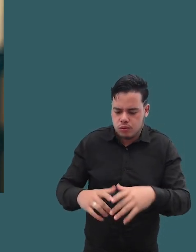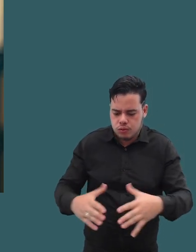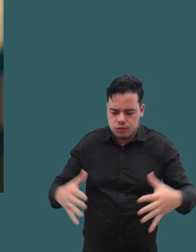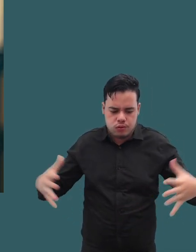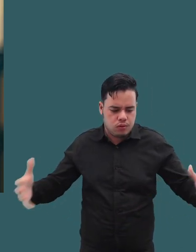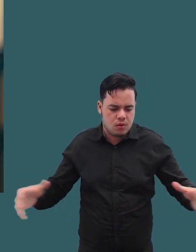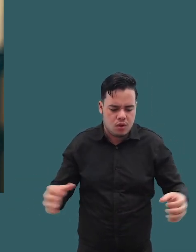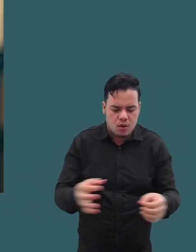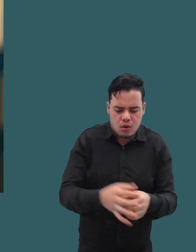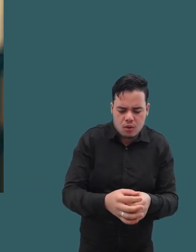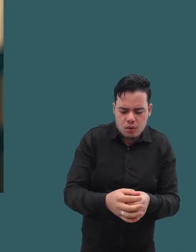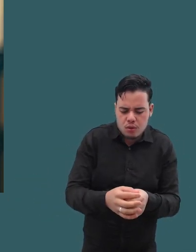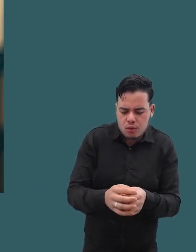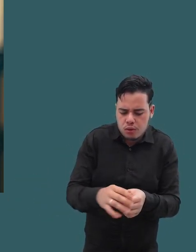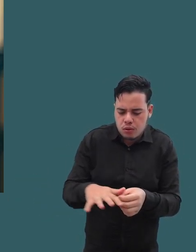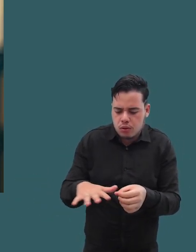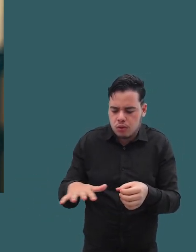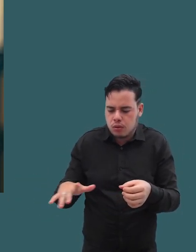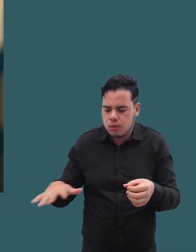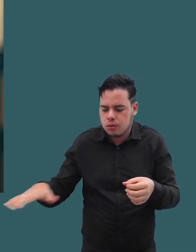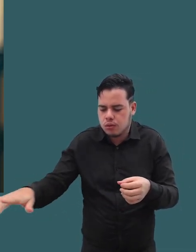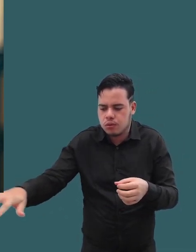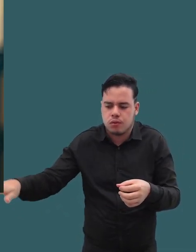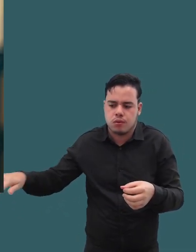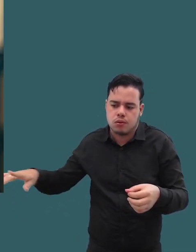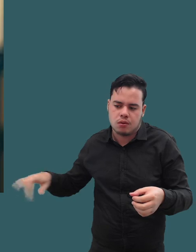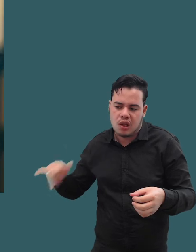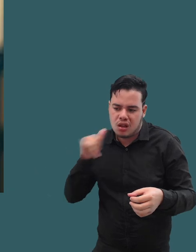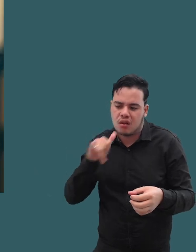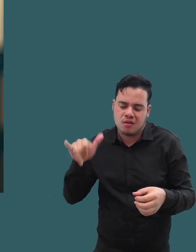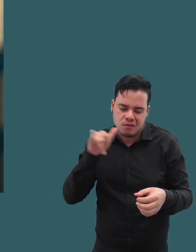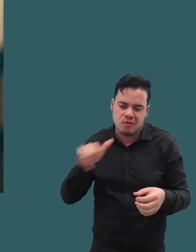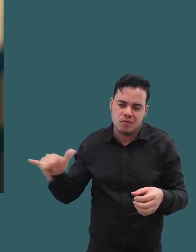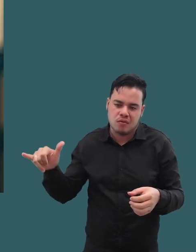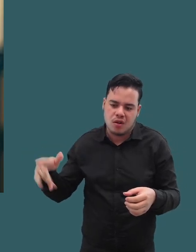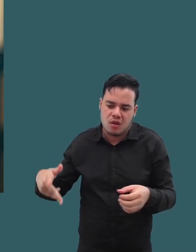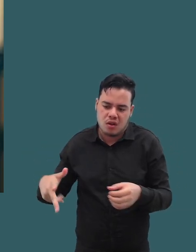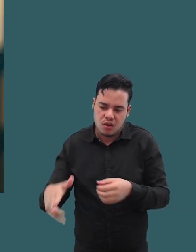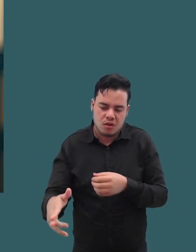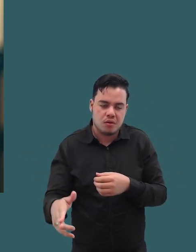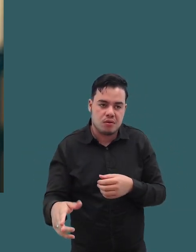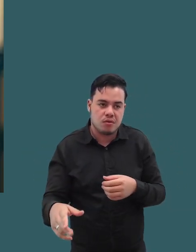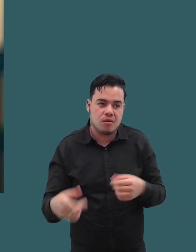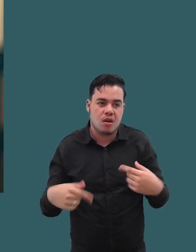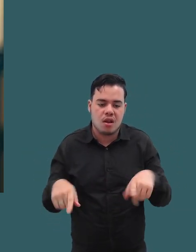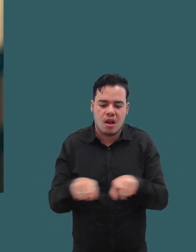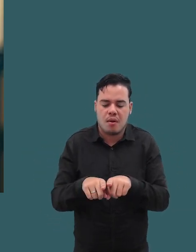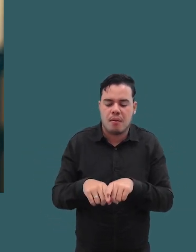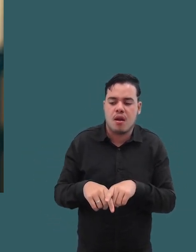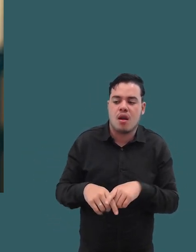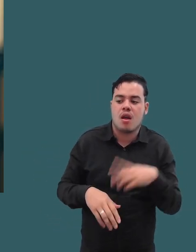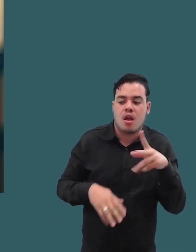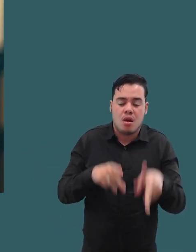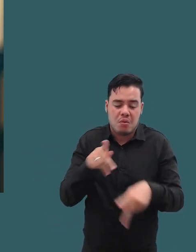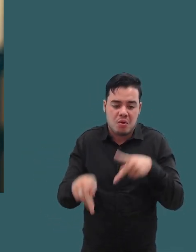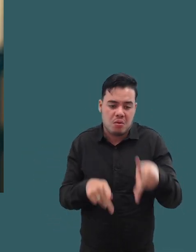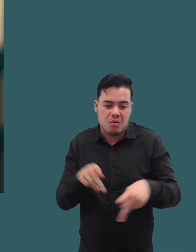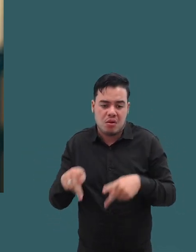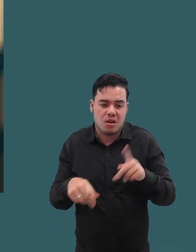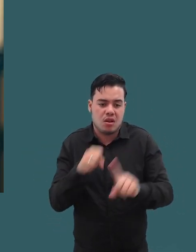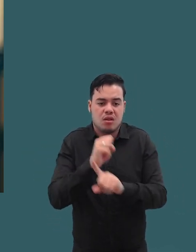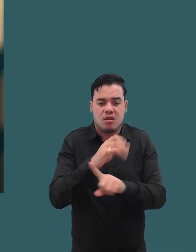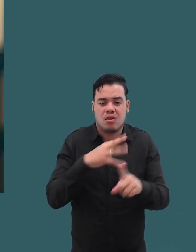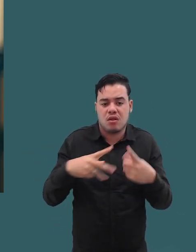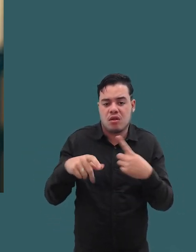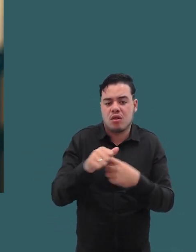chega àqueles canais, aquelas manifestações incluídas na comunicação popular e comunitária. Portanto, é fundamental